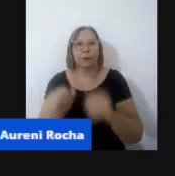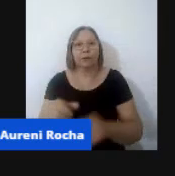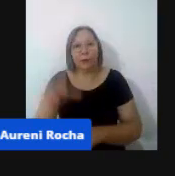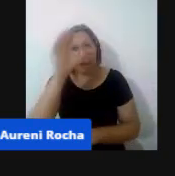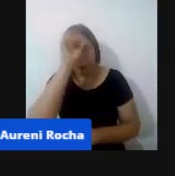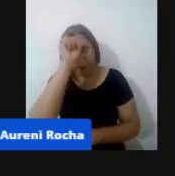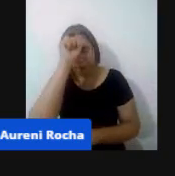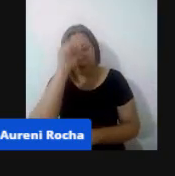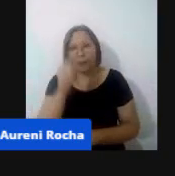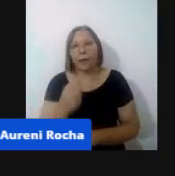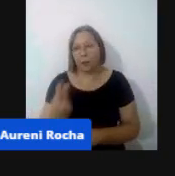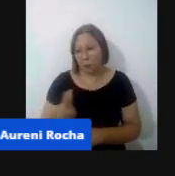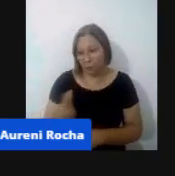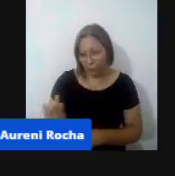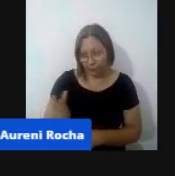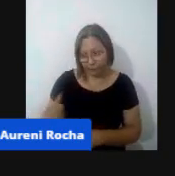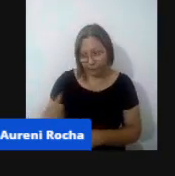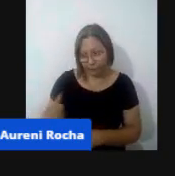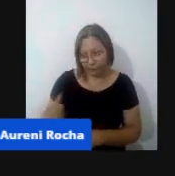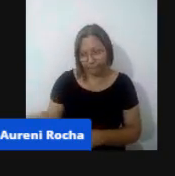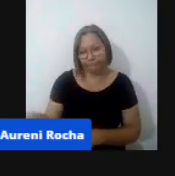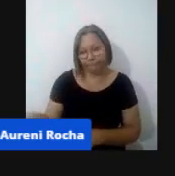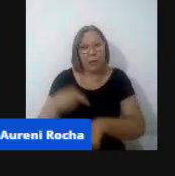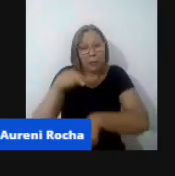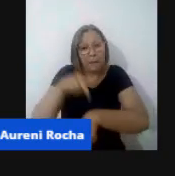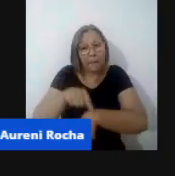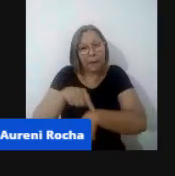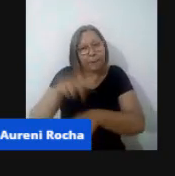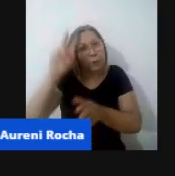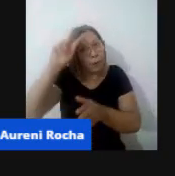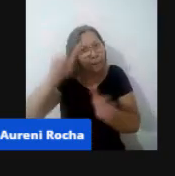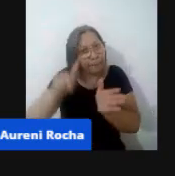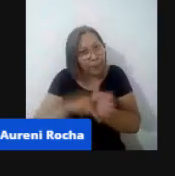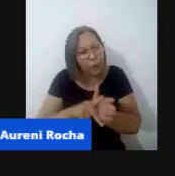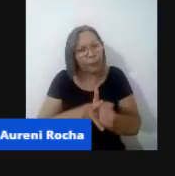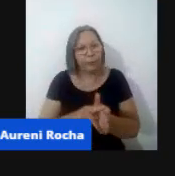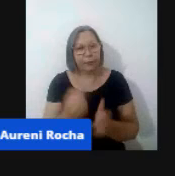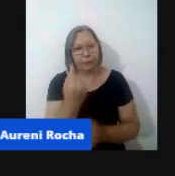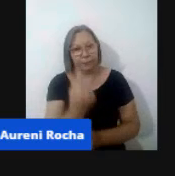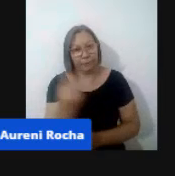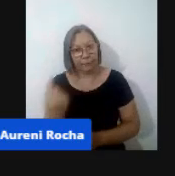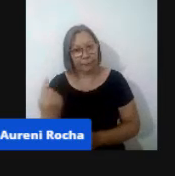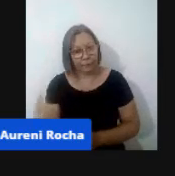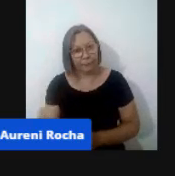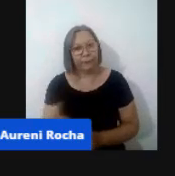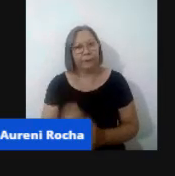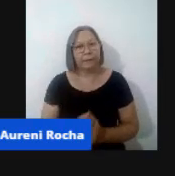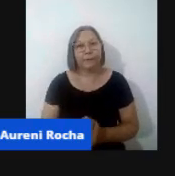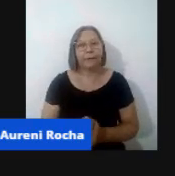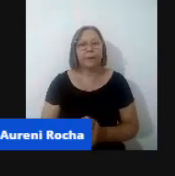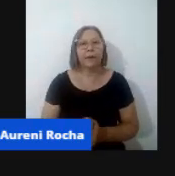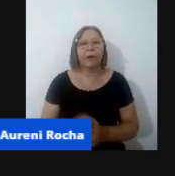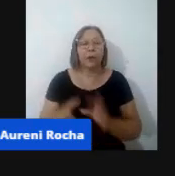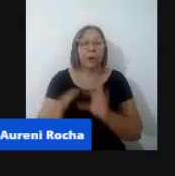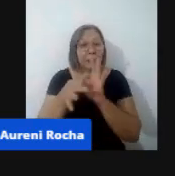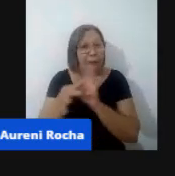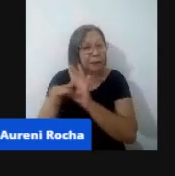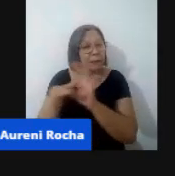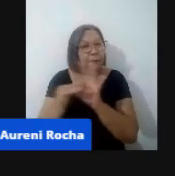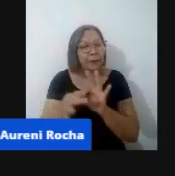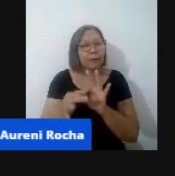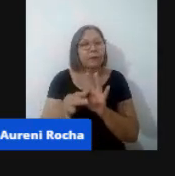né? Conceitos colaborativos, com o engajamento desse grupo escolar no processo